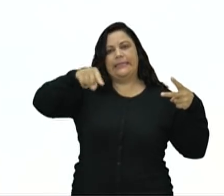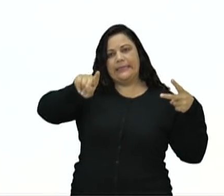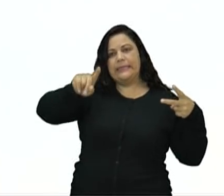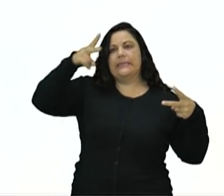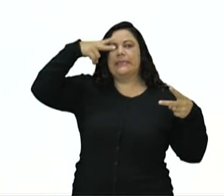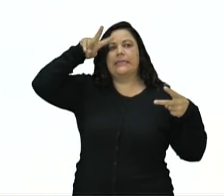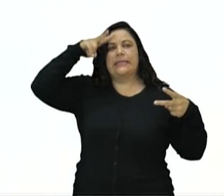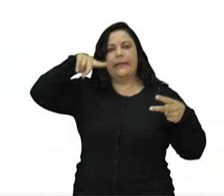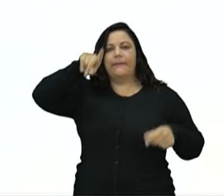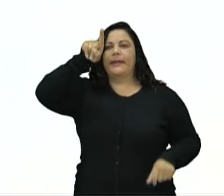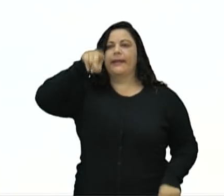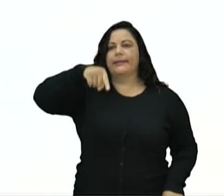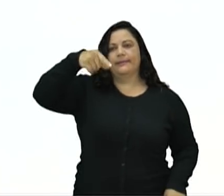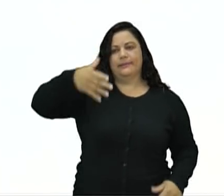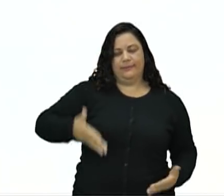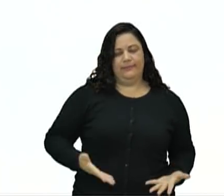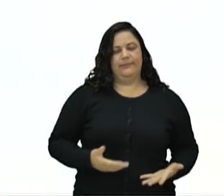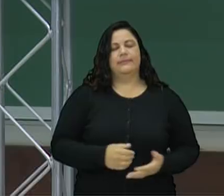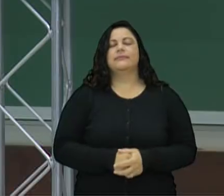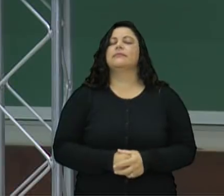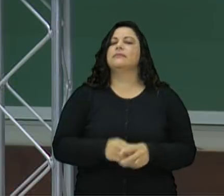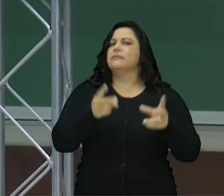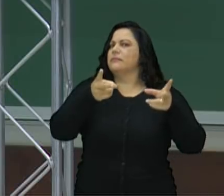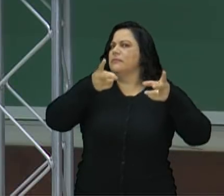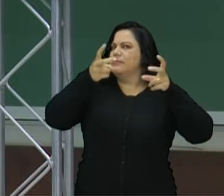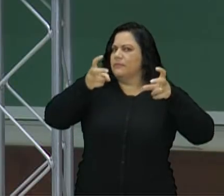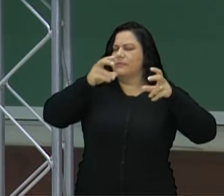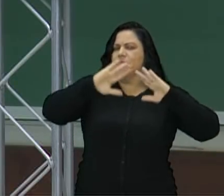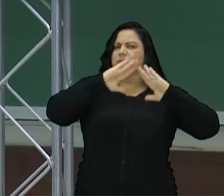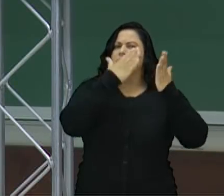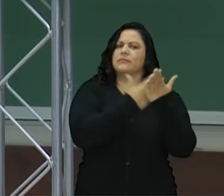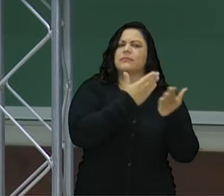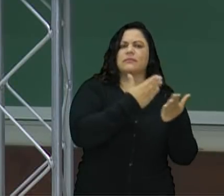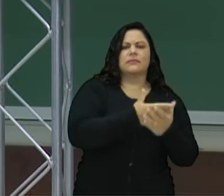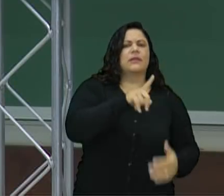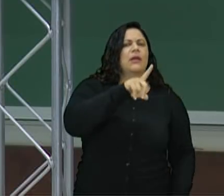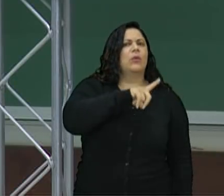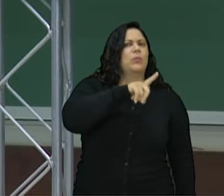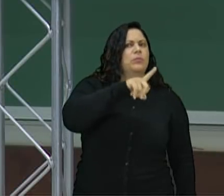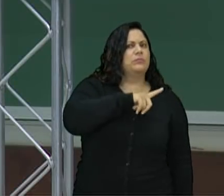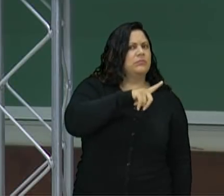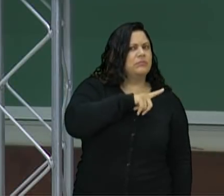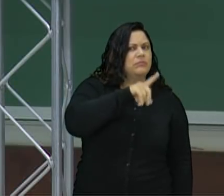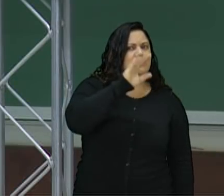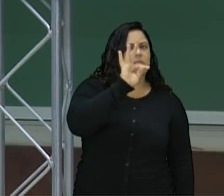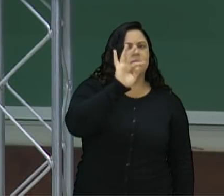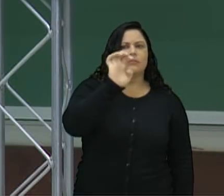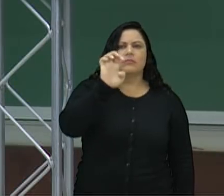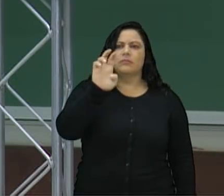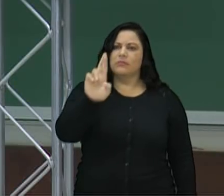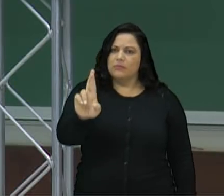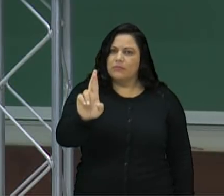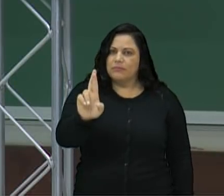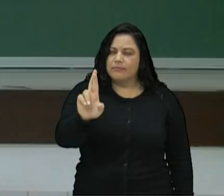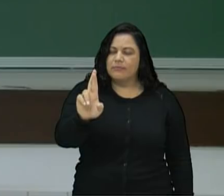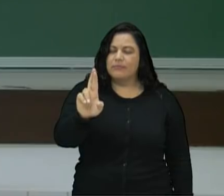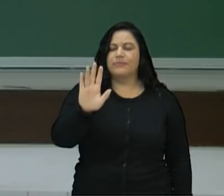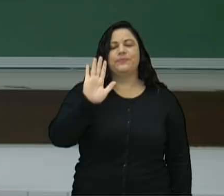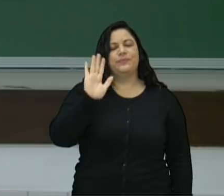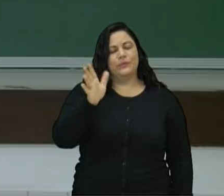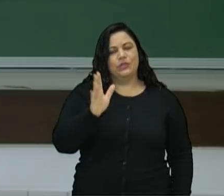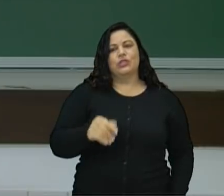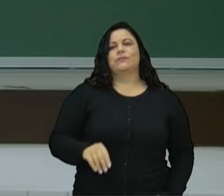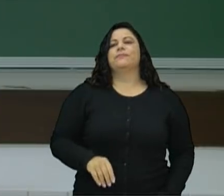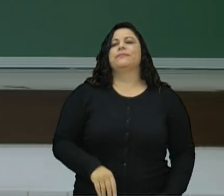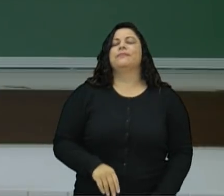e ser, né? Observem ali o fragmento. Na escola, tinha o dia de cada turma. Então, tinha é o verbo ter conjugado no